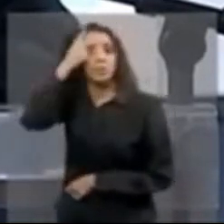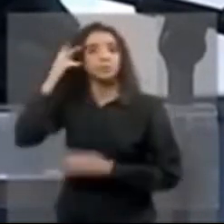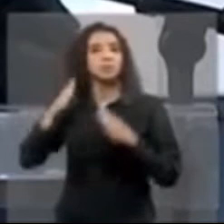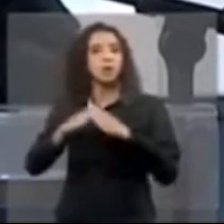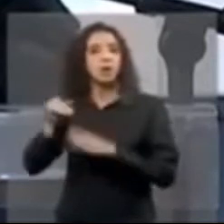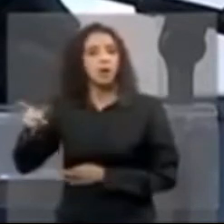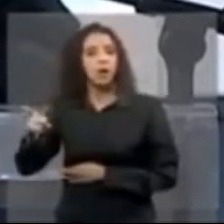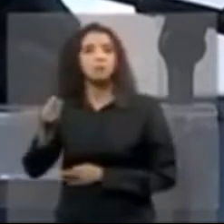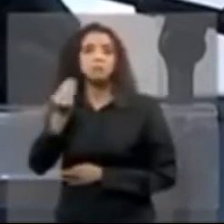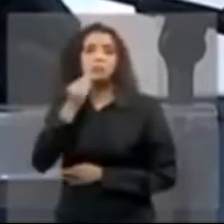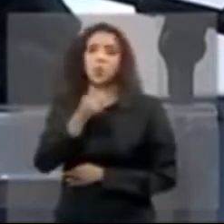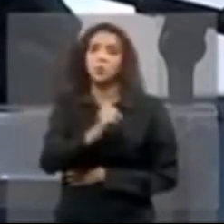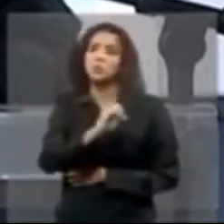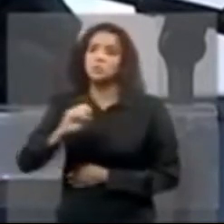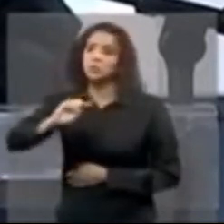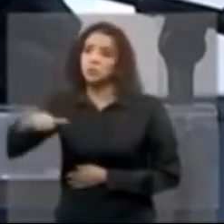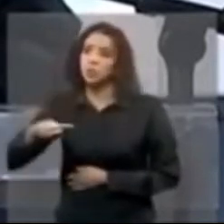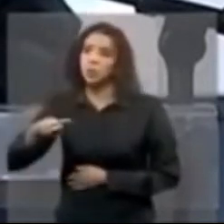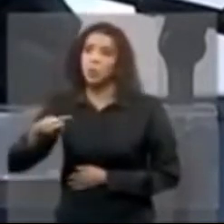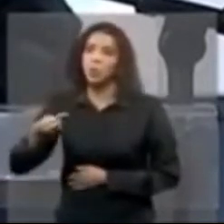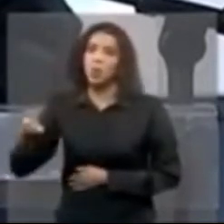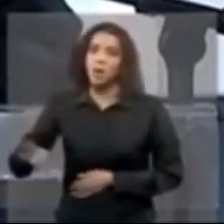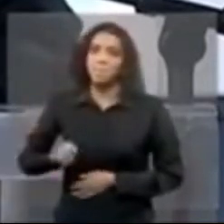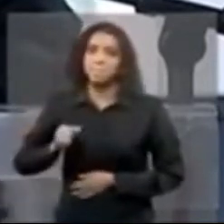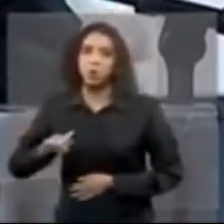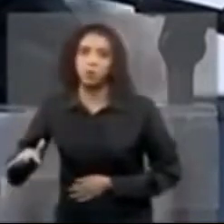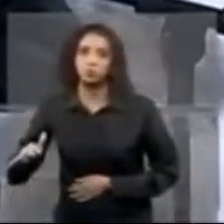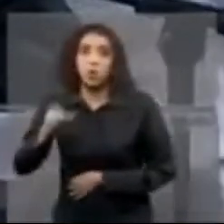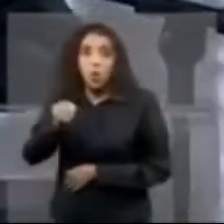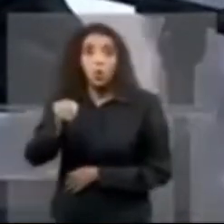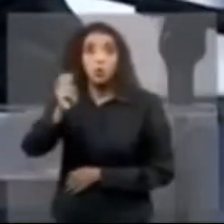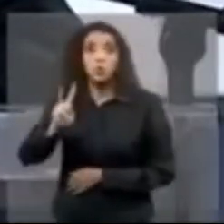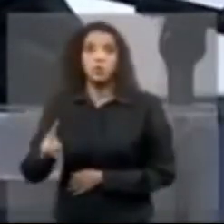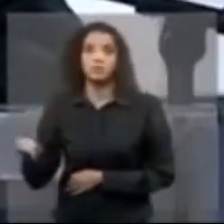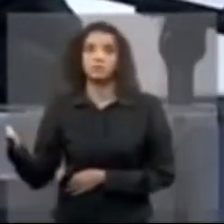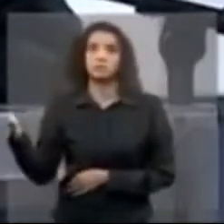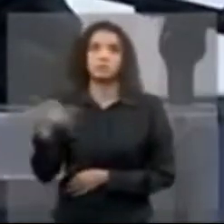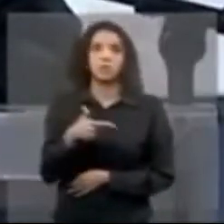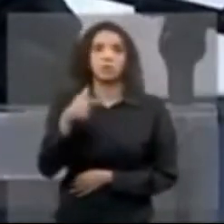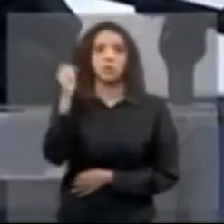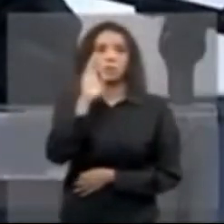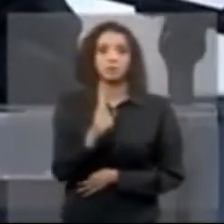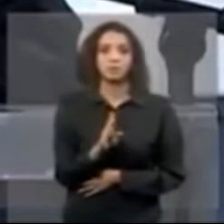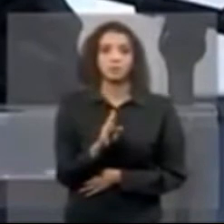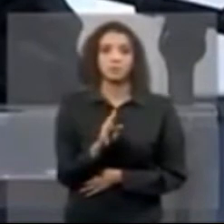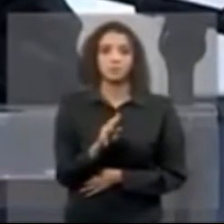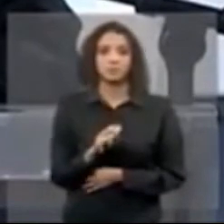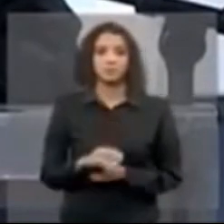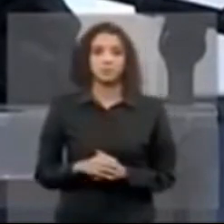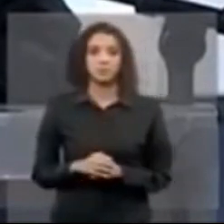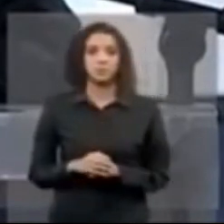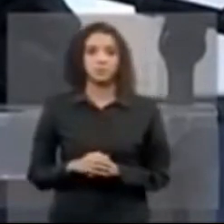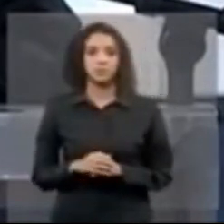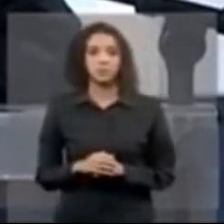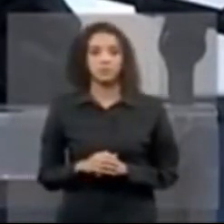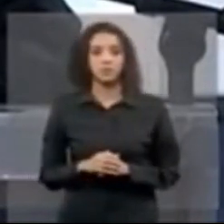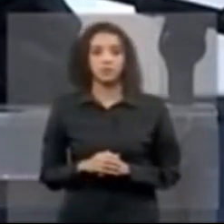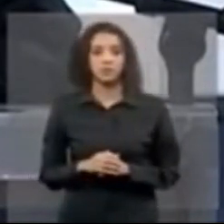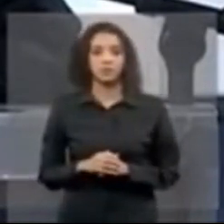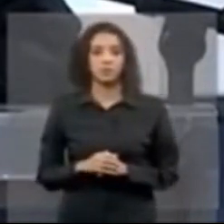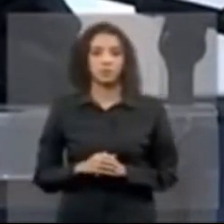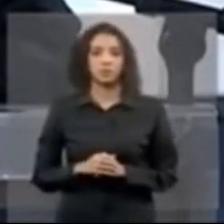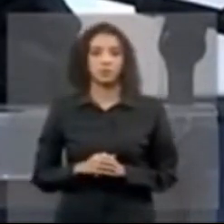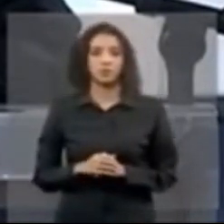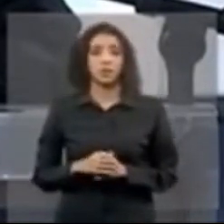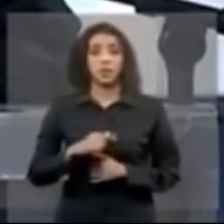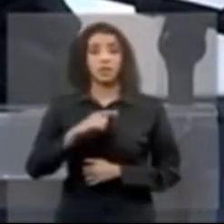praticaria 800 mil abortos, 8 vezes mais que o Brasil. A Romênia, de de que tanto se falou aqui, possui